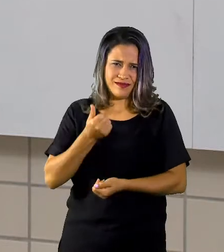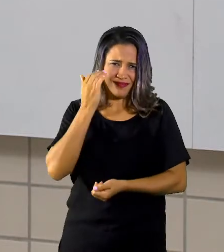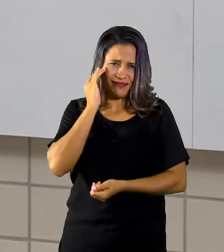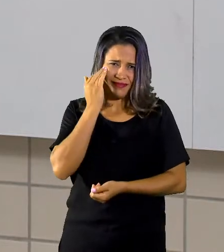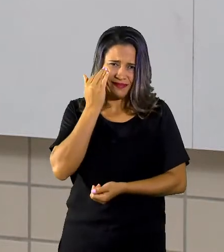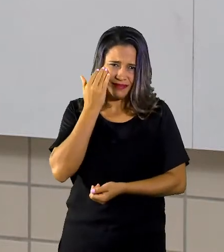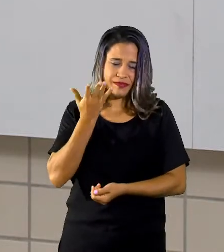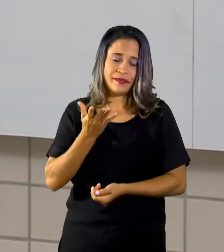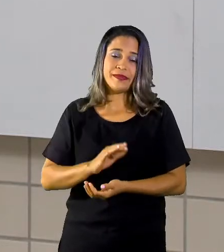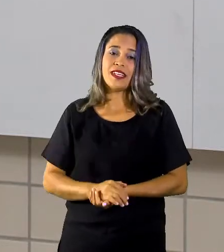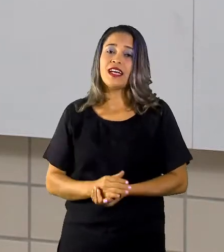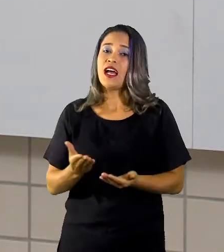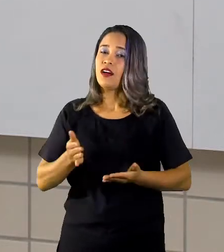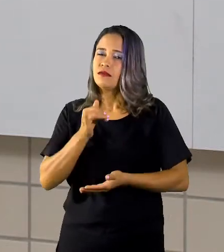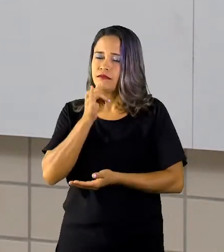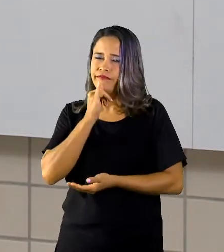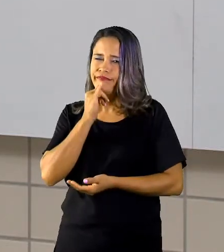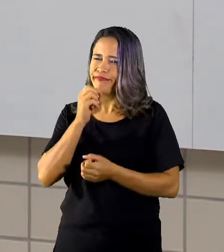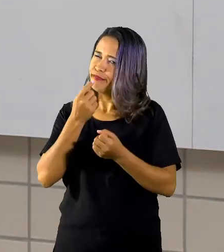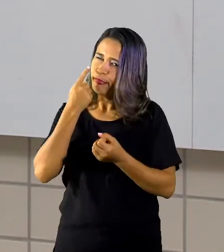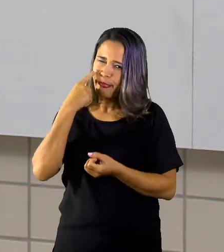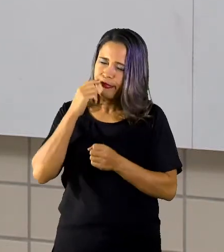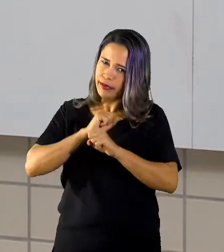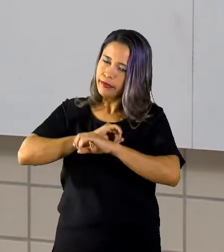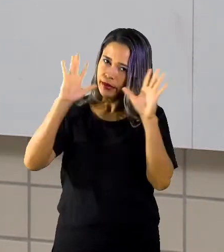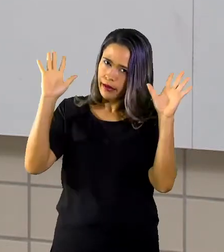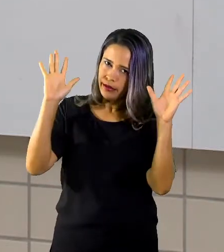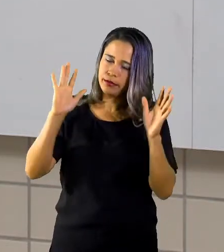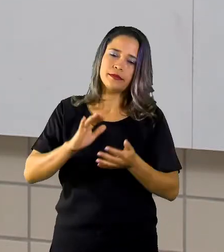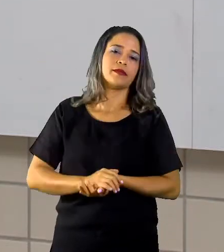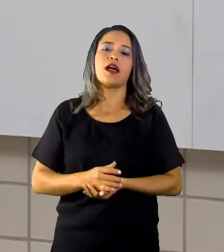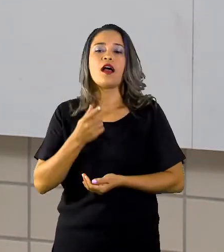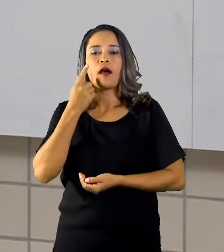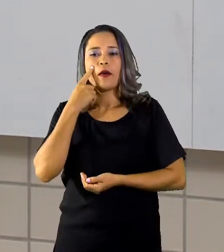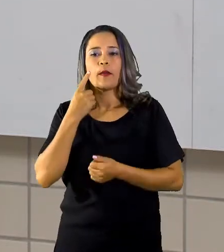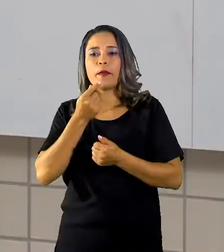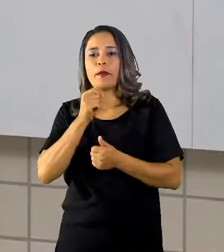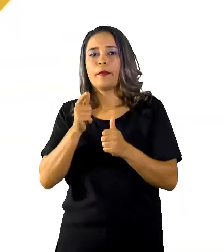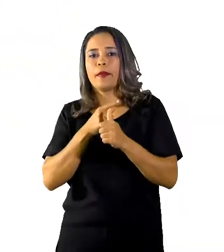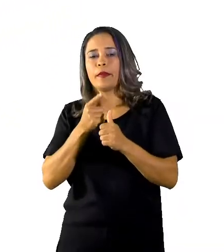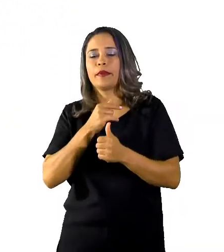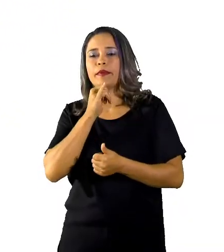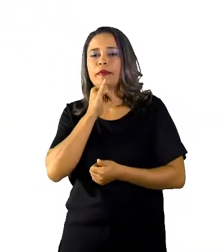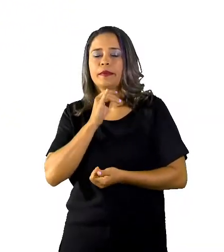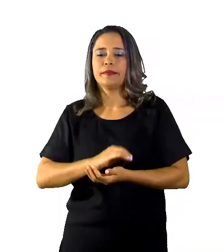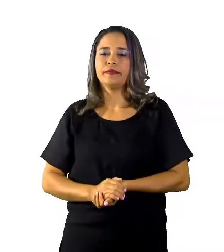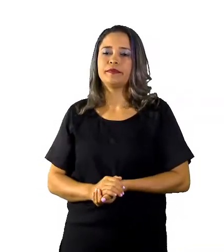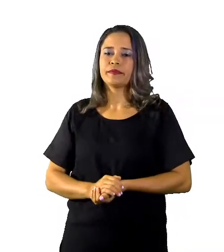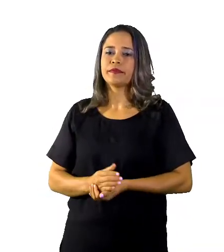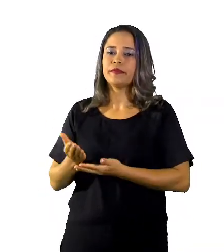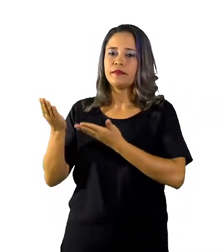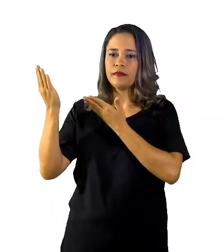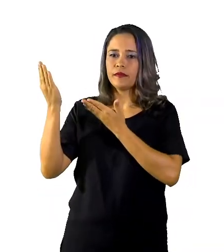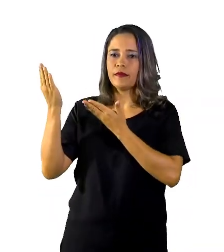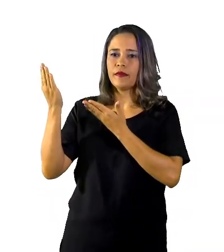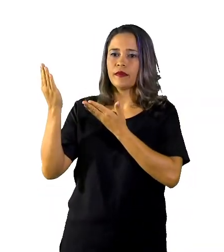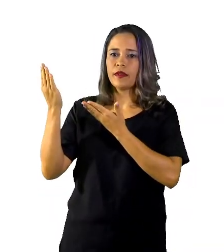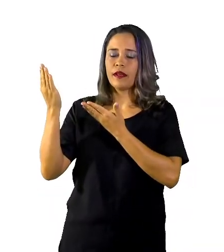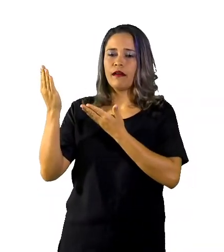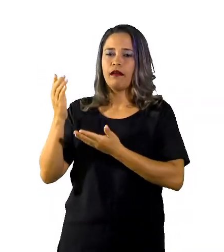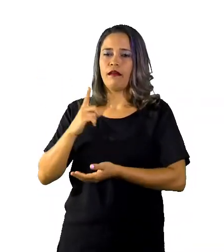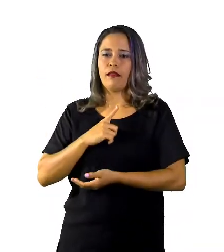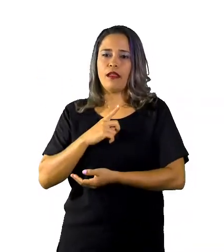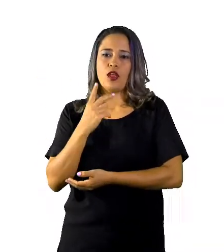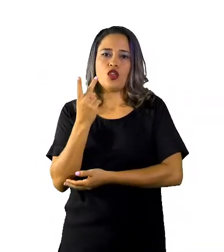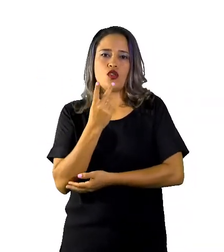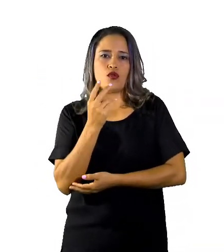Nós vamos então para os exemplos para que fique bem claro. Veja o nosso primeiro exemplo. Então, pessoal, eu trouxe aí esses dois